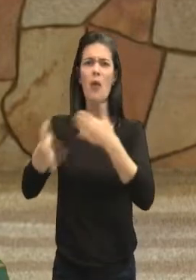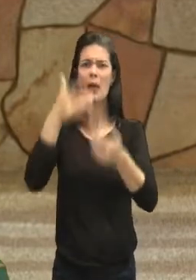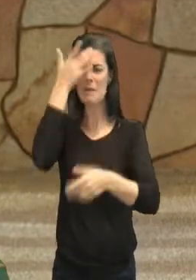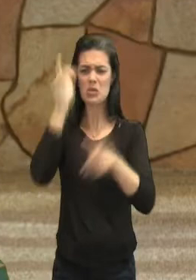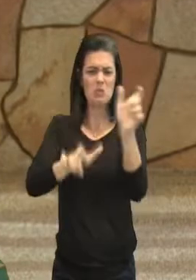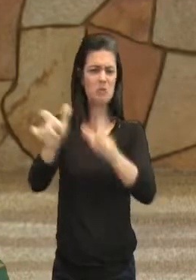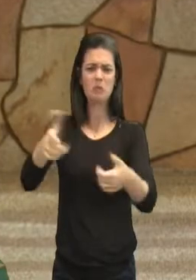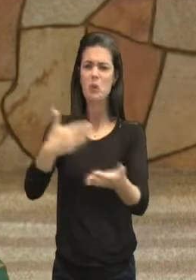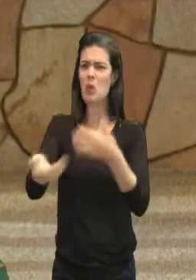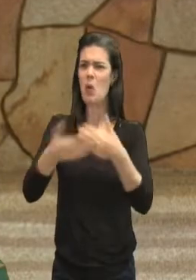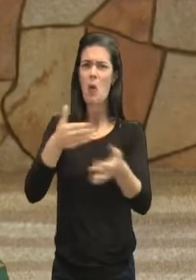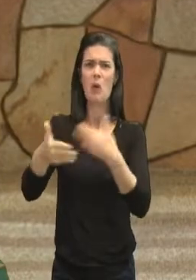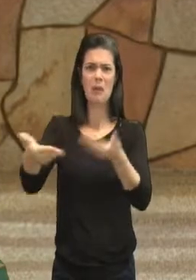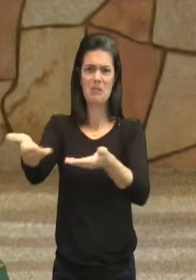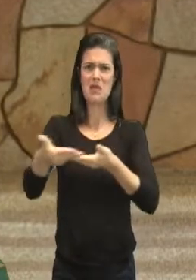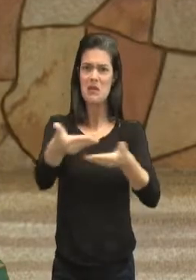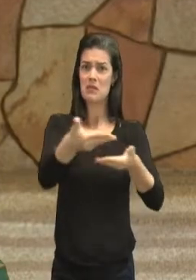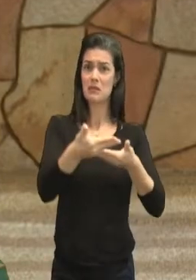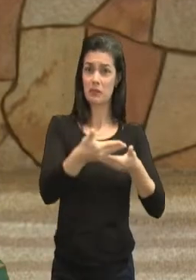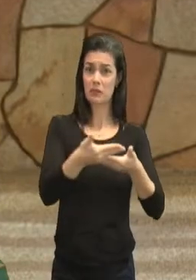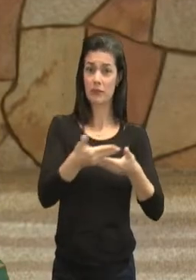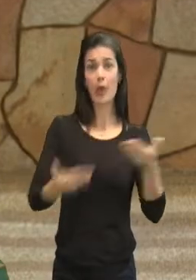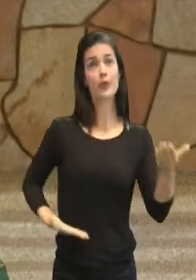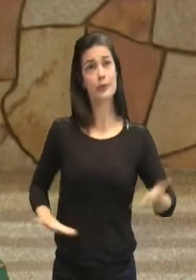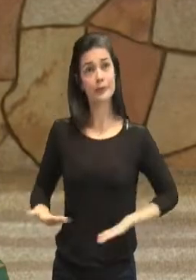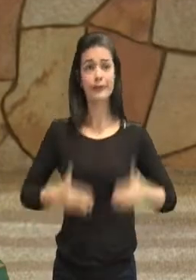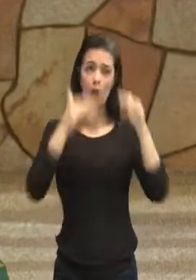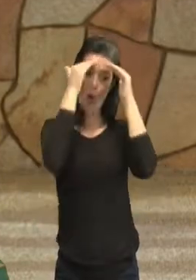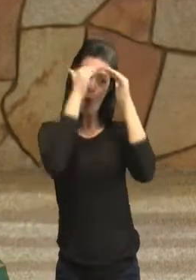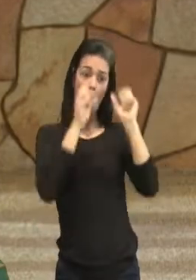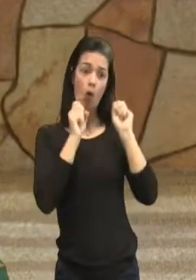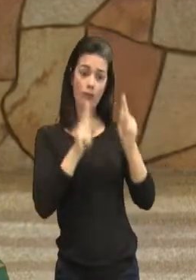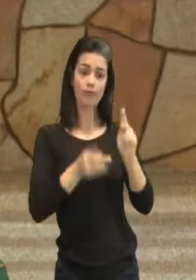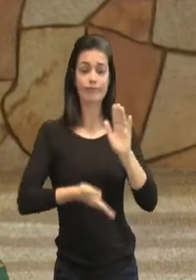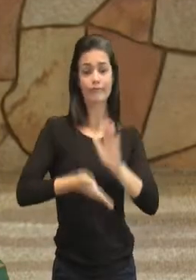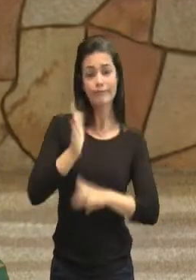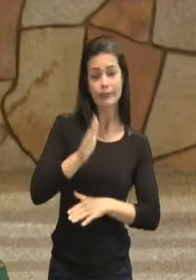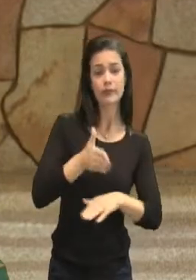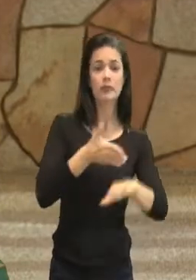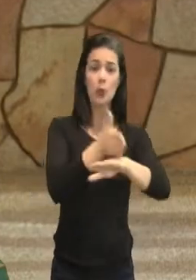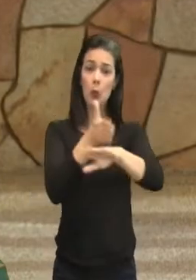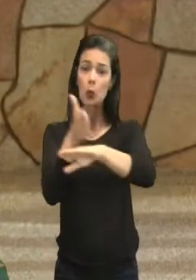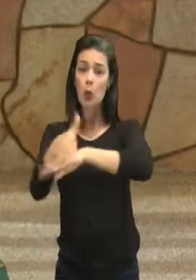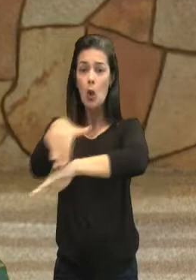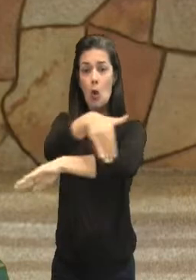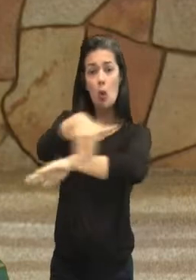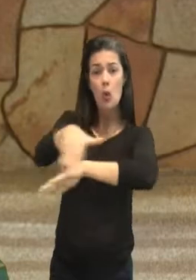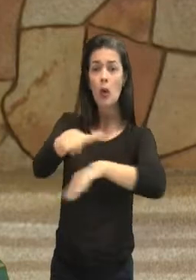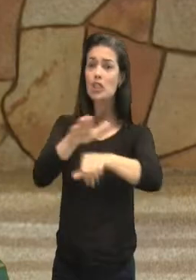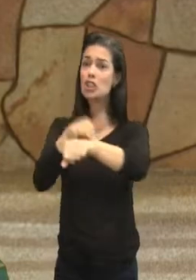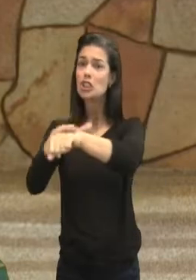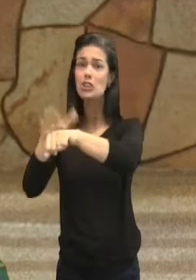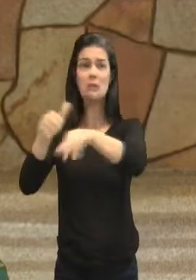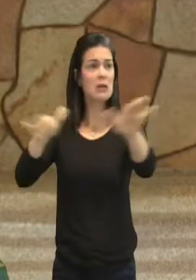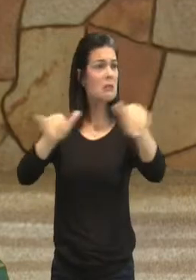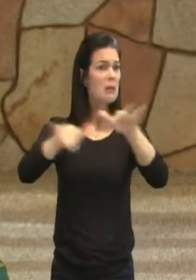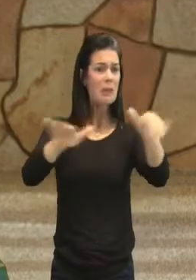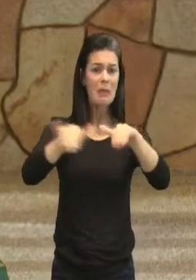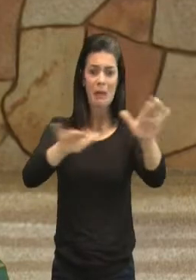estradas, reuniram todos os que encontraram, maus e bons, e a sala do banquete ficou repleta de